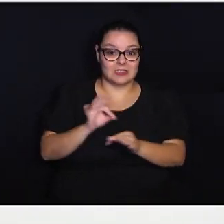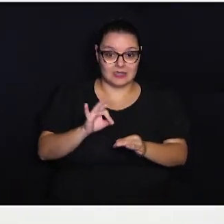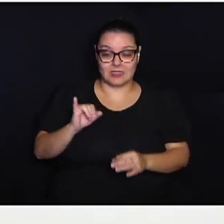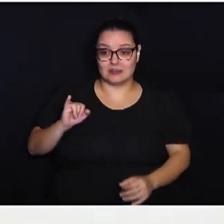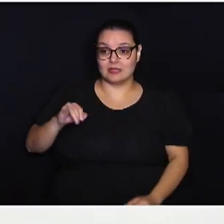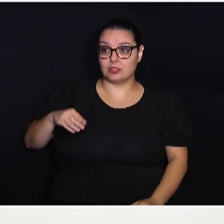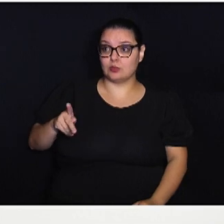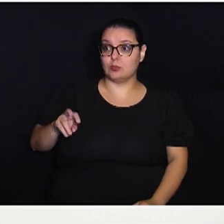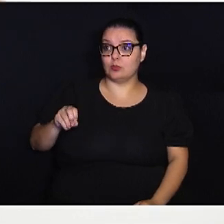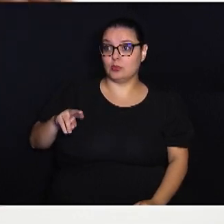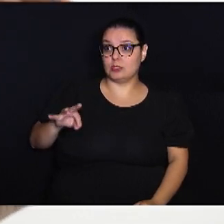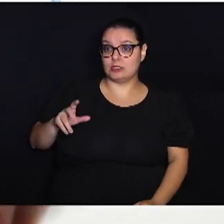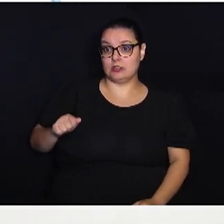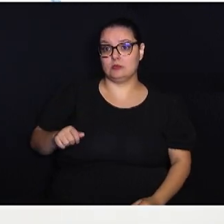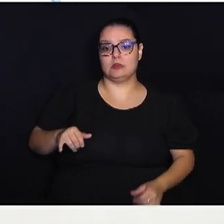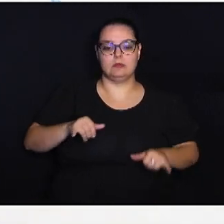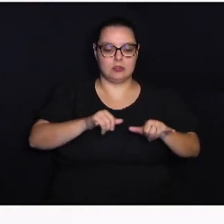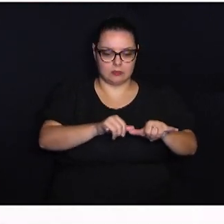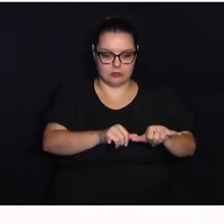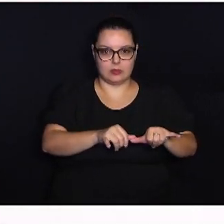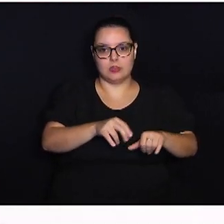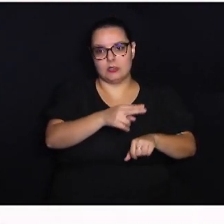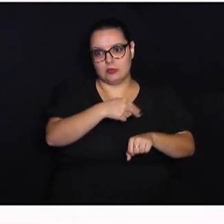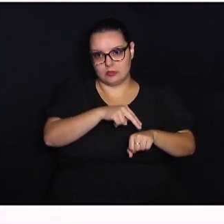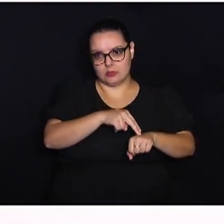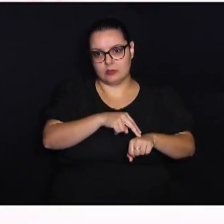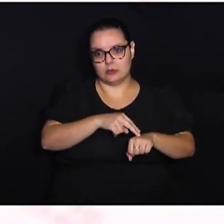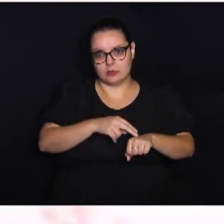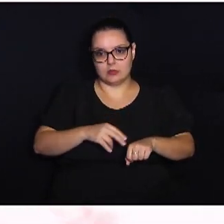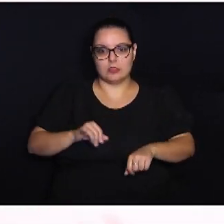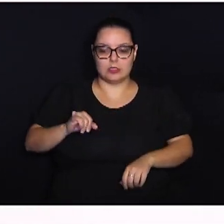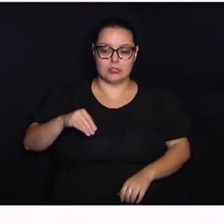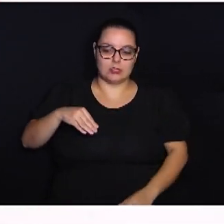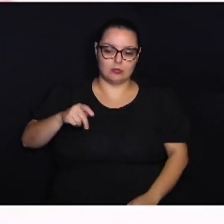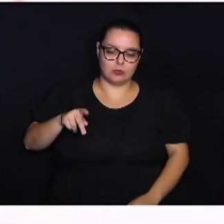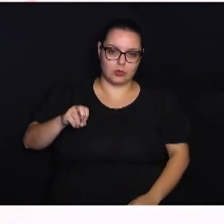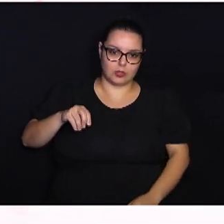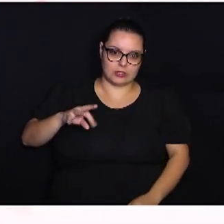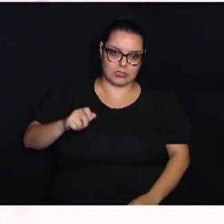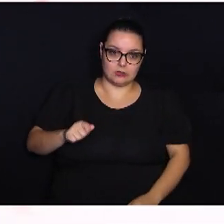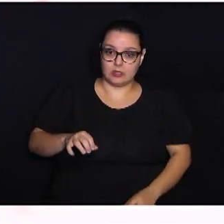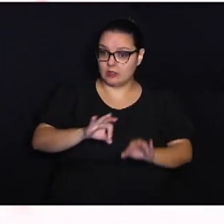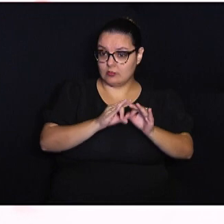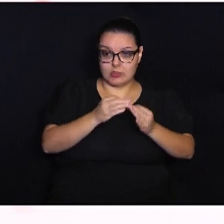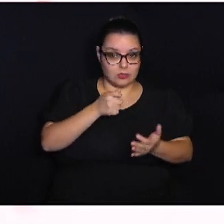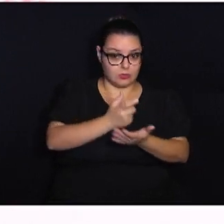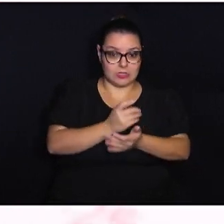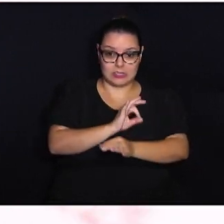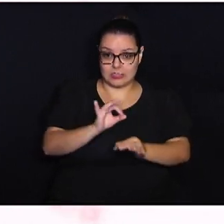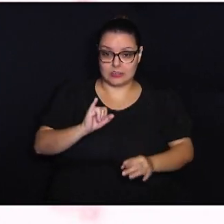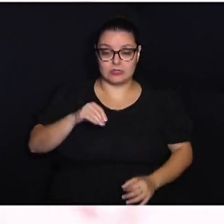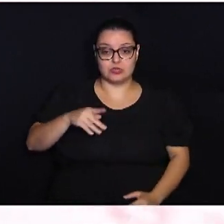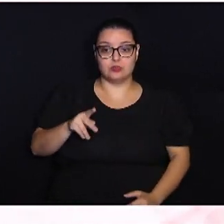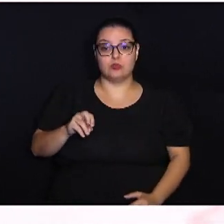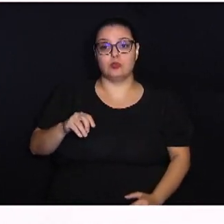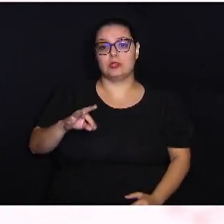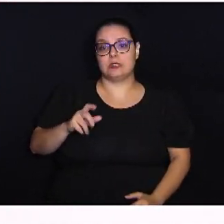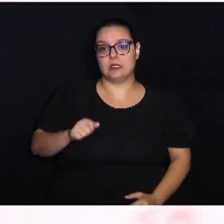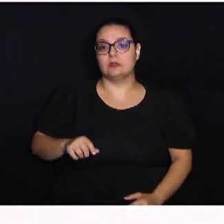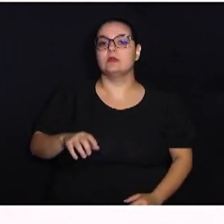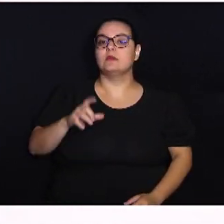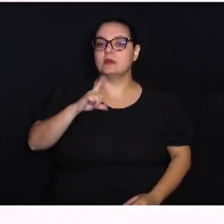os assuntos debatidos pela Frente Parlamentar de Enfrentamento aos Efeitos da Emergência Climática,